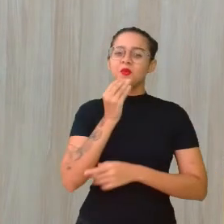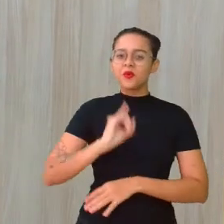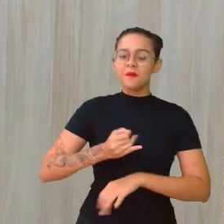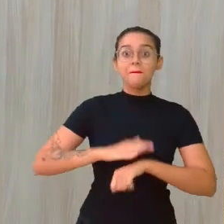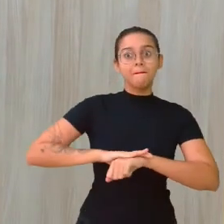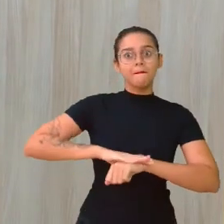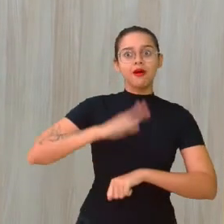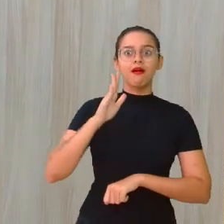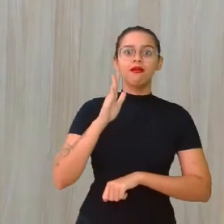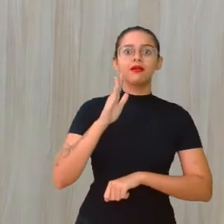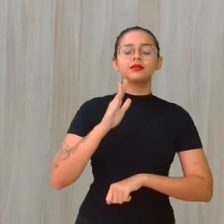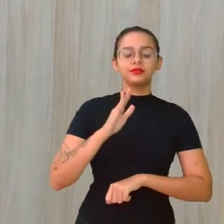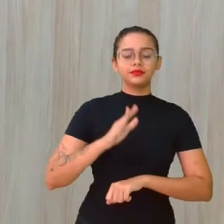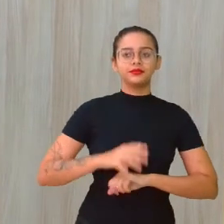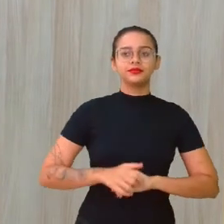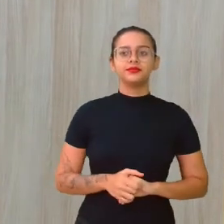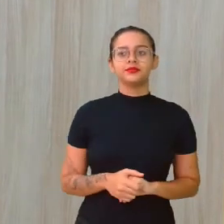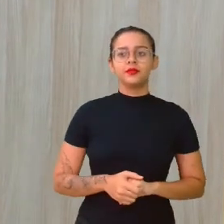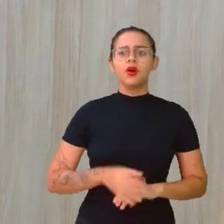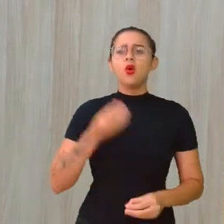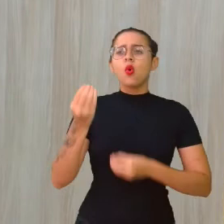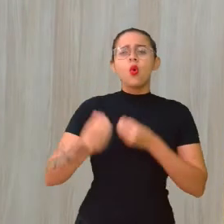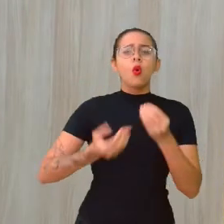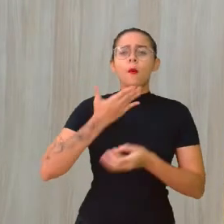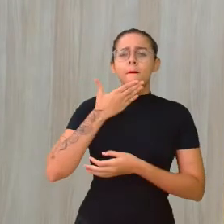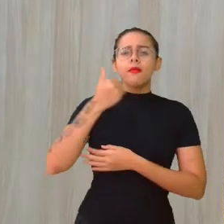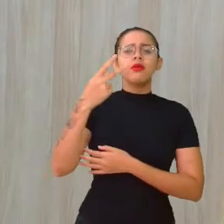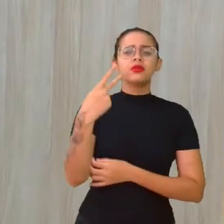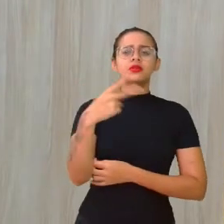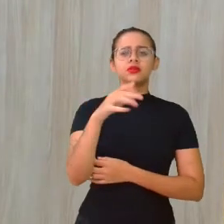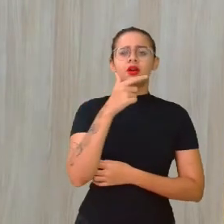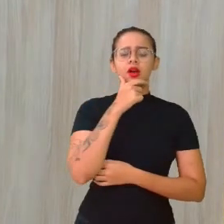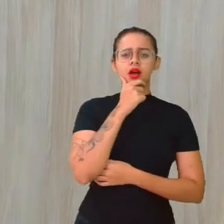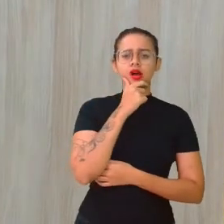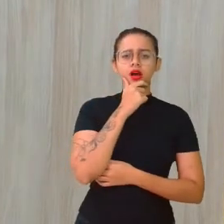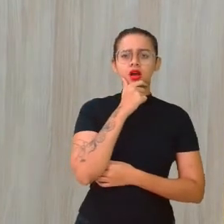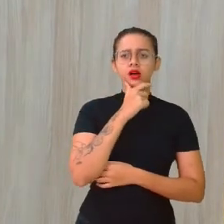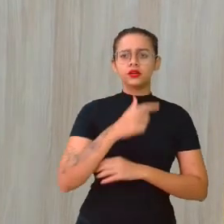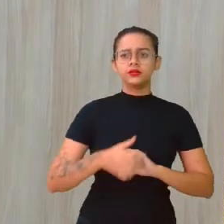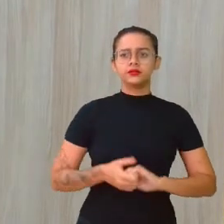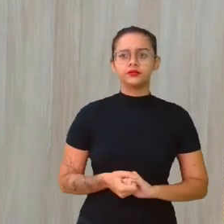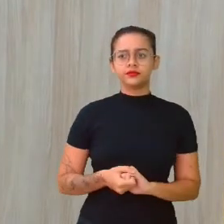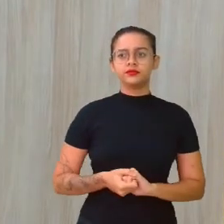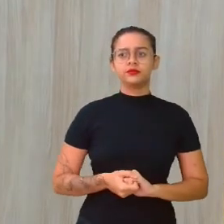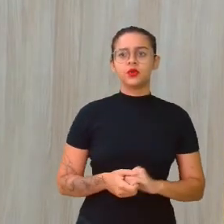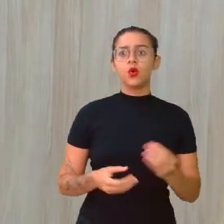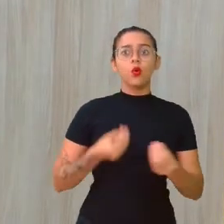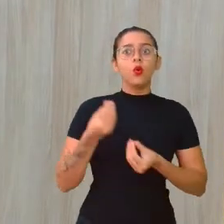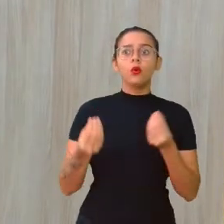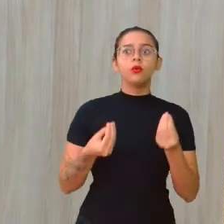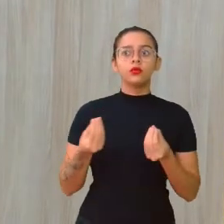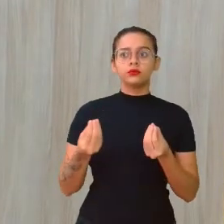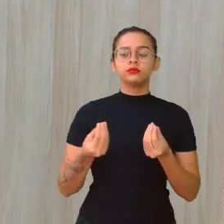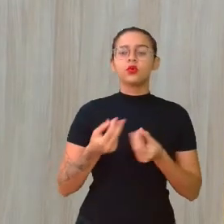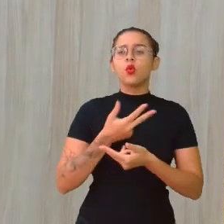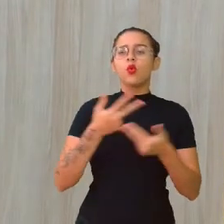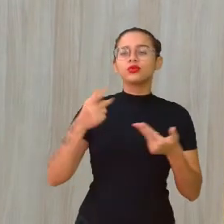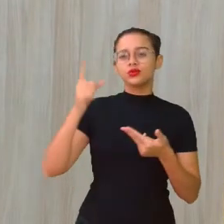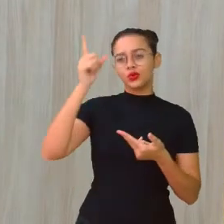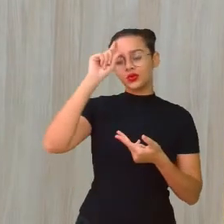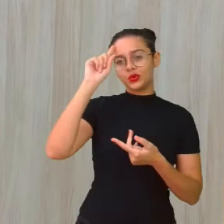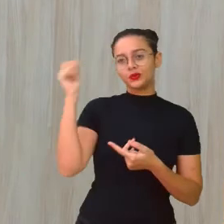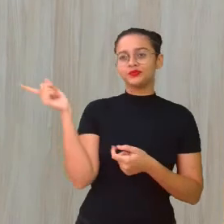promoções, né? E como melhorar o seu inglês, tá? Veículos do nosso dia a dia